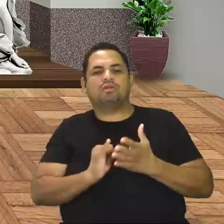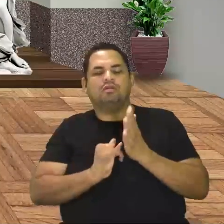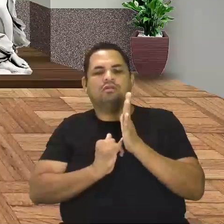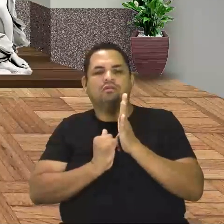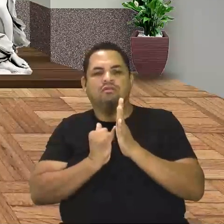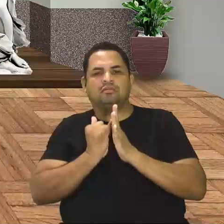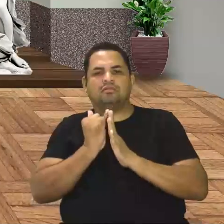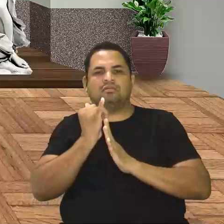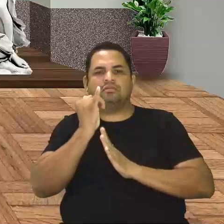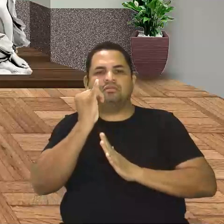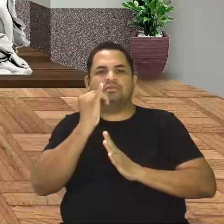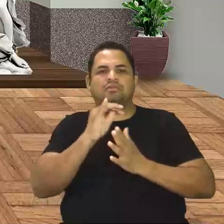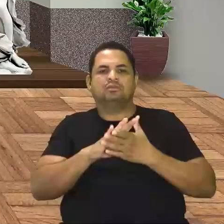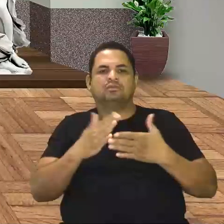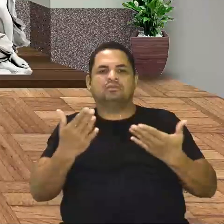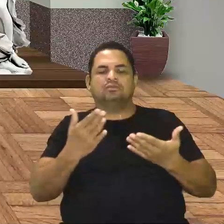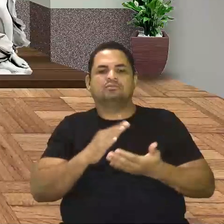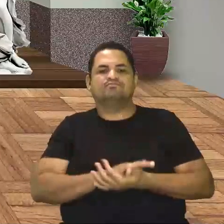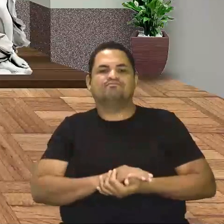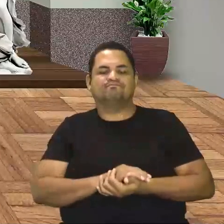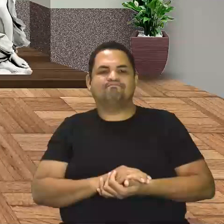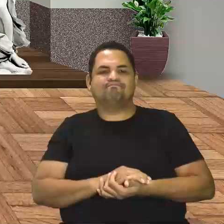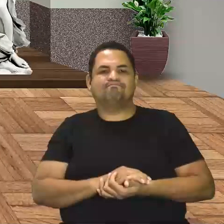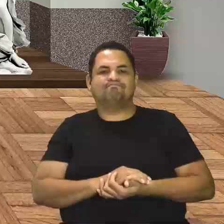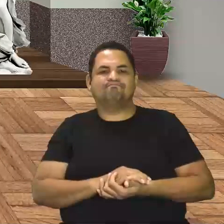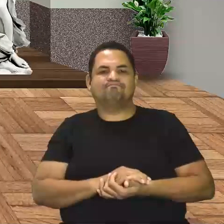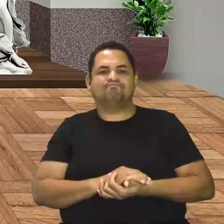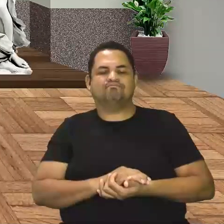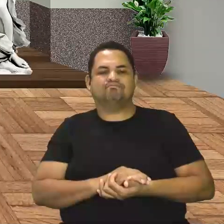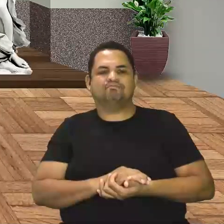vez, pegava na jugular do brasileiro.